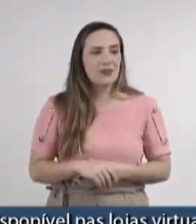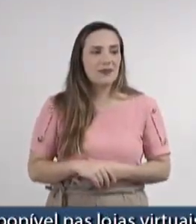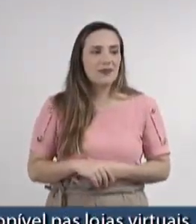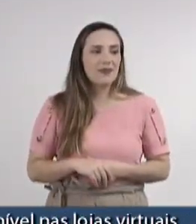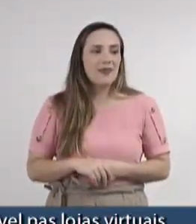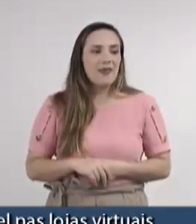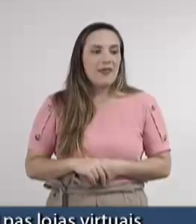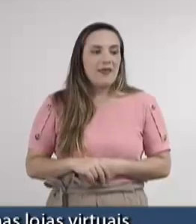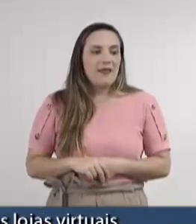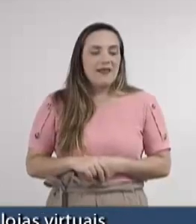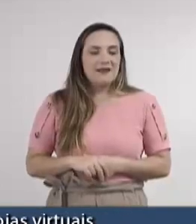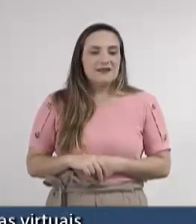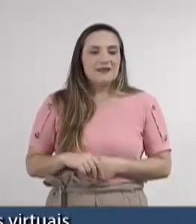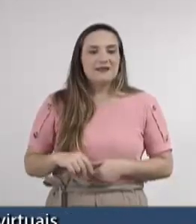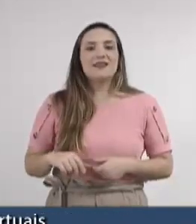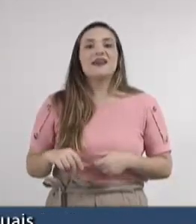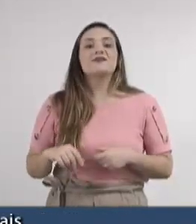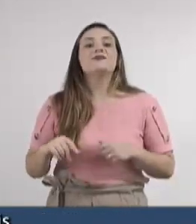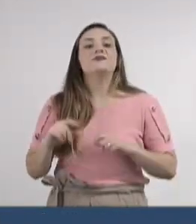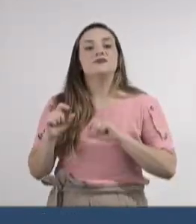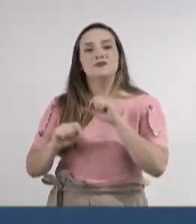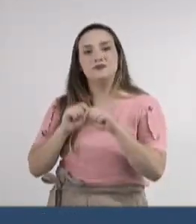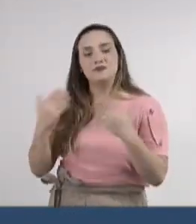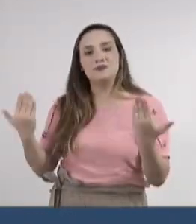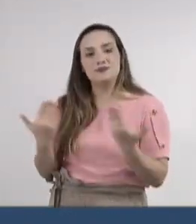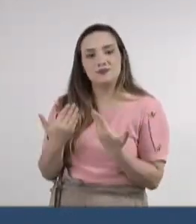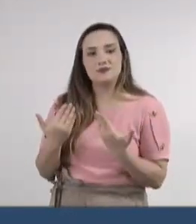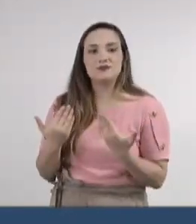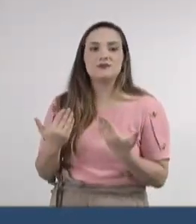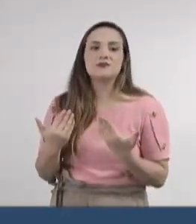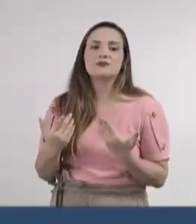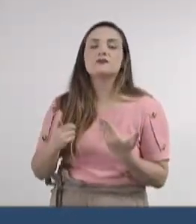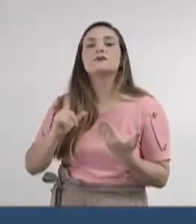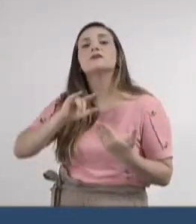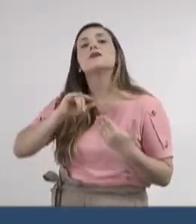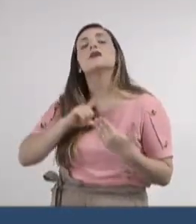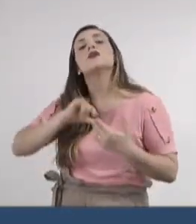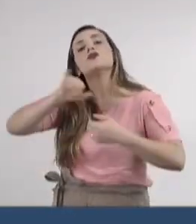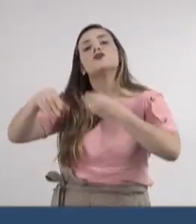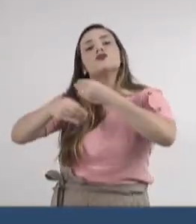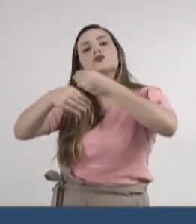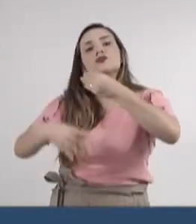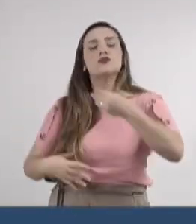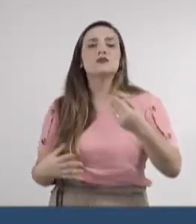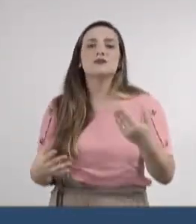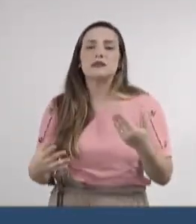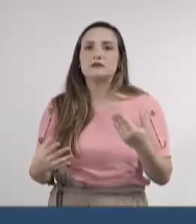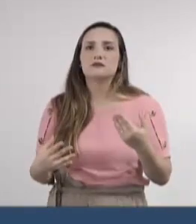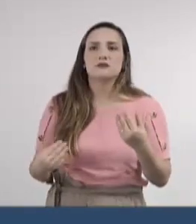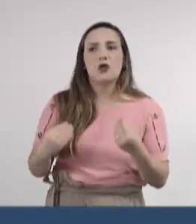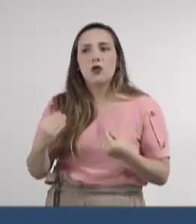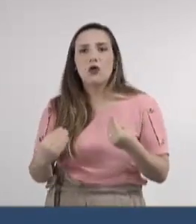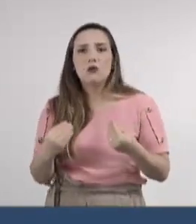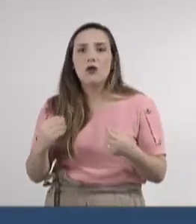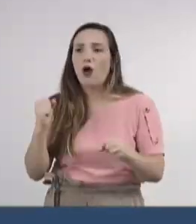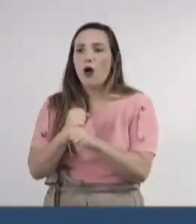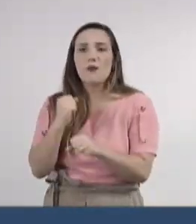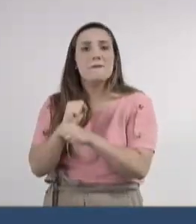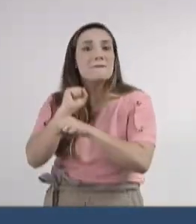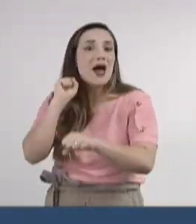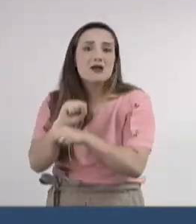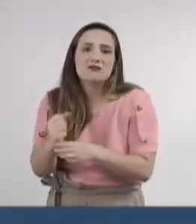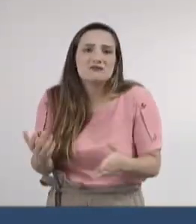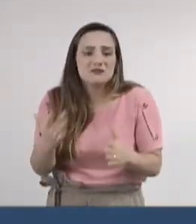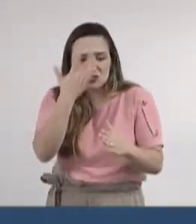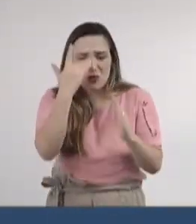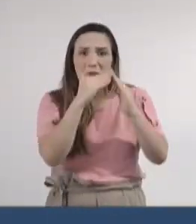de... são obras para a melhoria da estrutura. Entretanto, a justificativa aparente, as obras foram paralisadas. Os moradores da